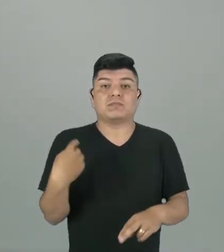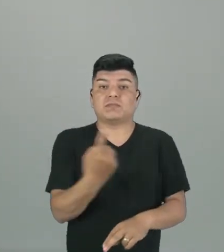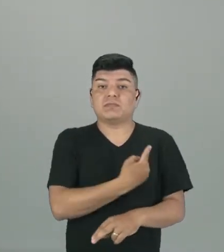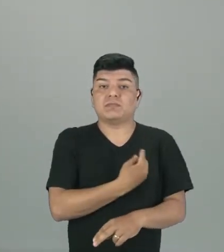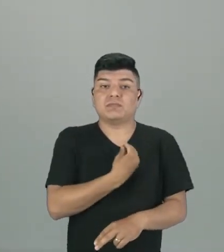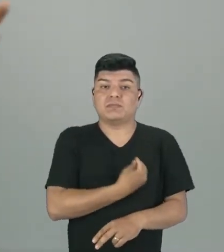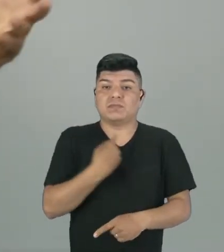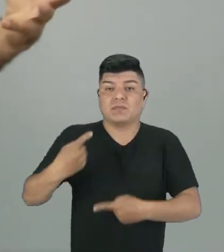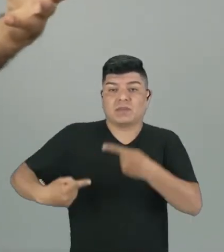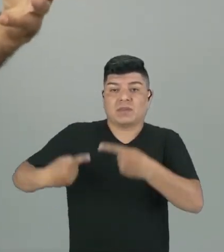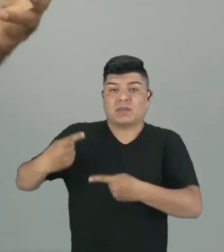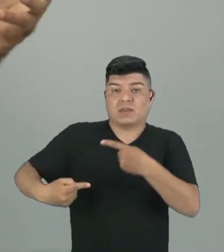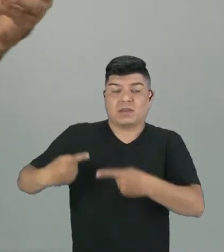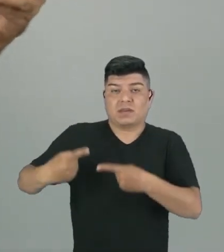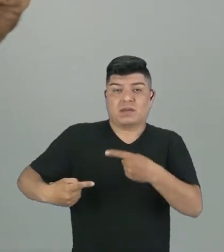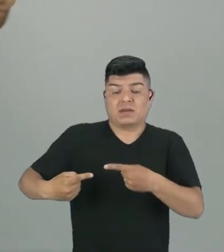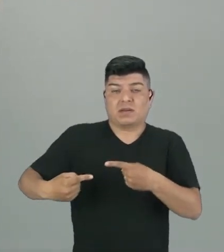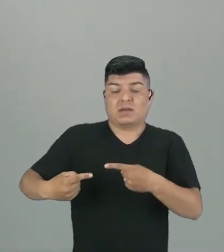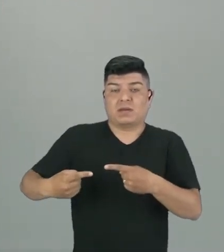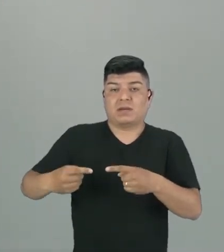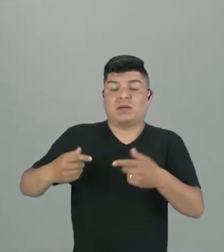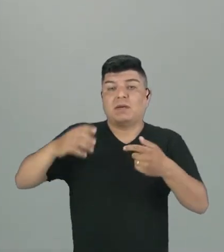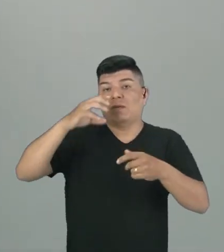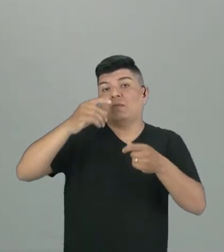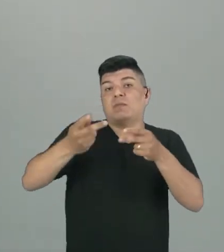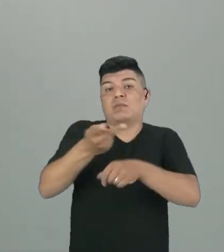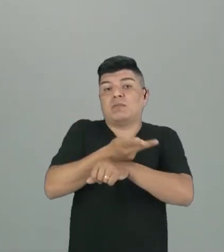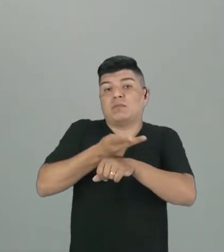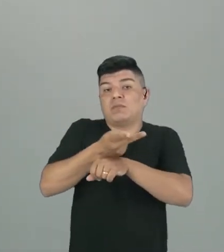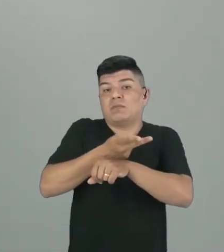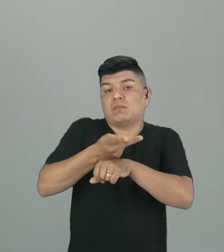de polarização, vamos procurar então um meio